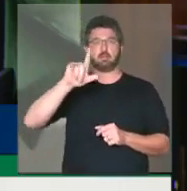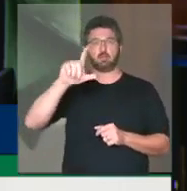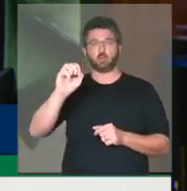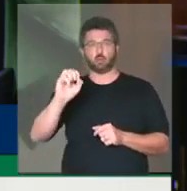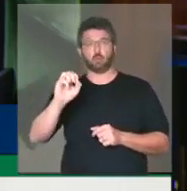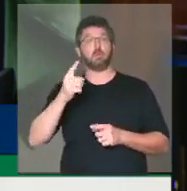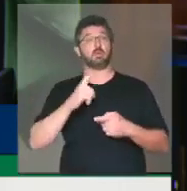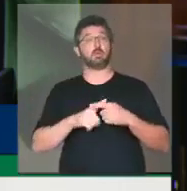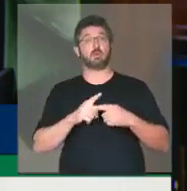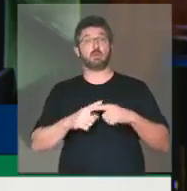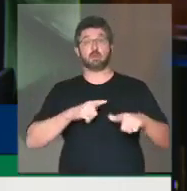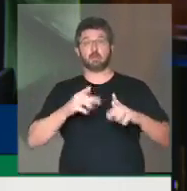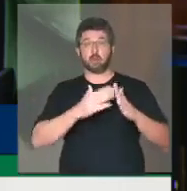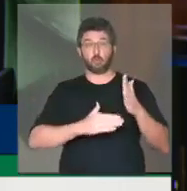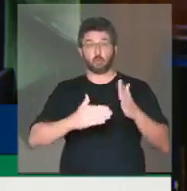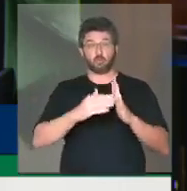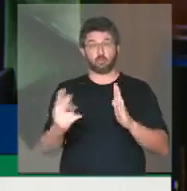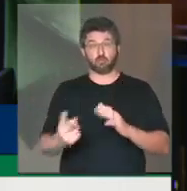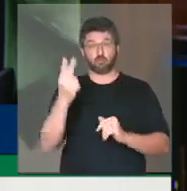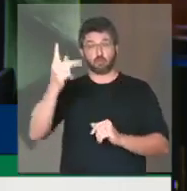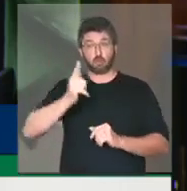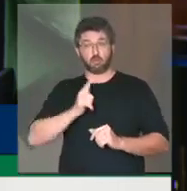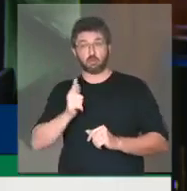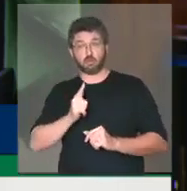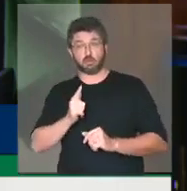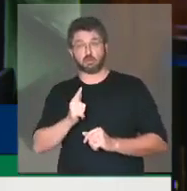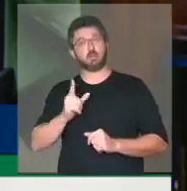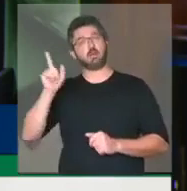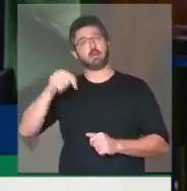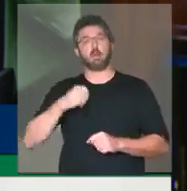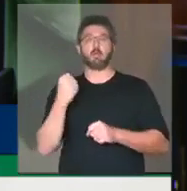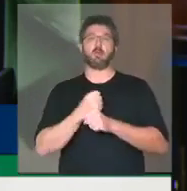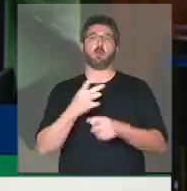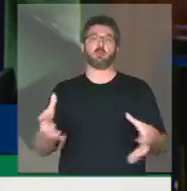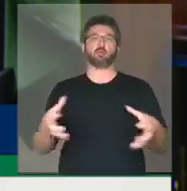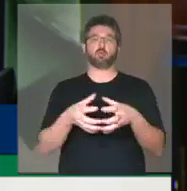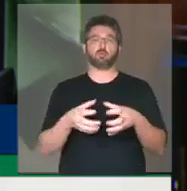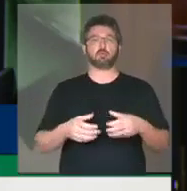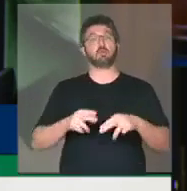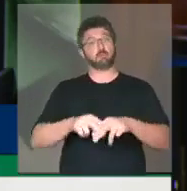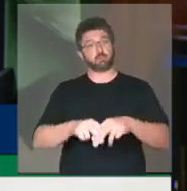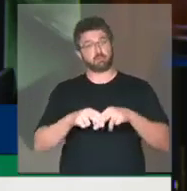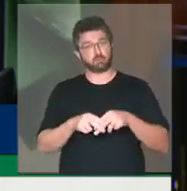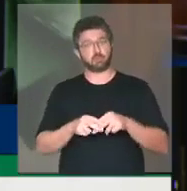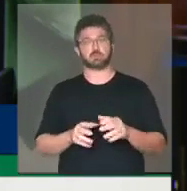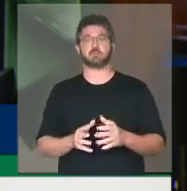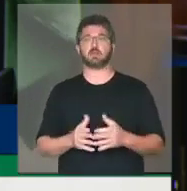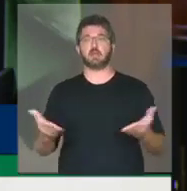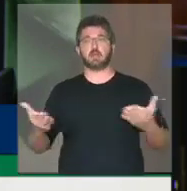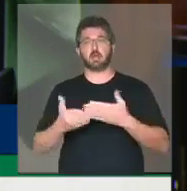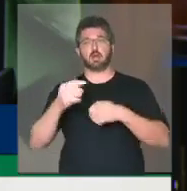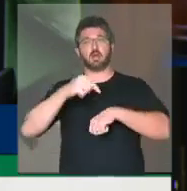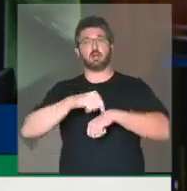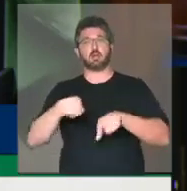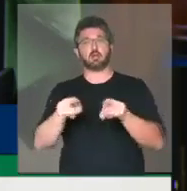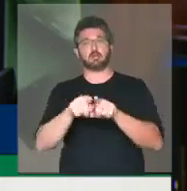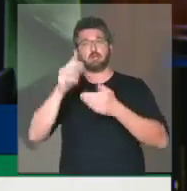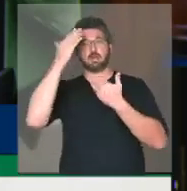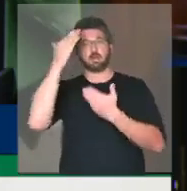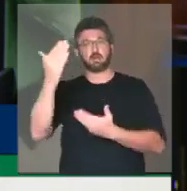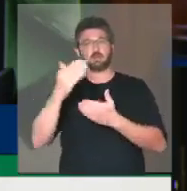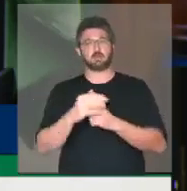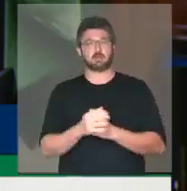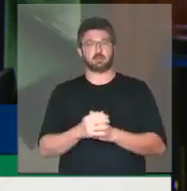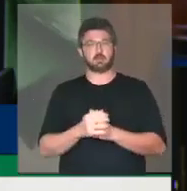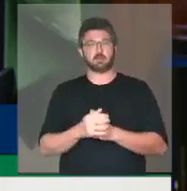que toda obra de valor é sempre obra coletiva. Por isso aqui também é hora de fazer